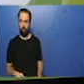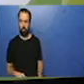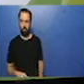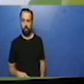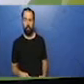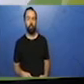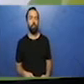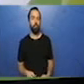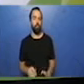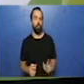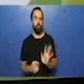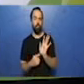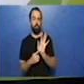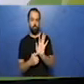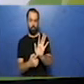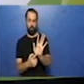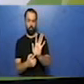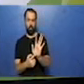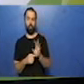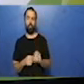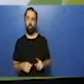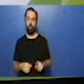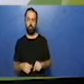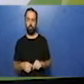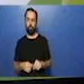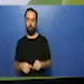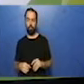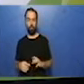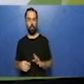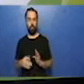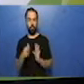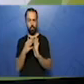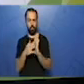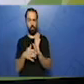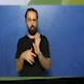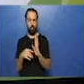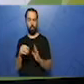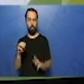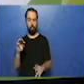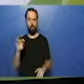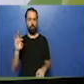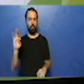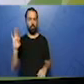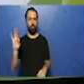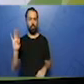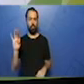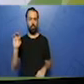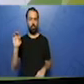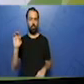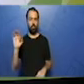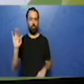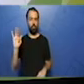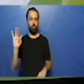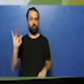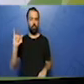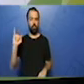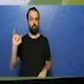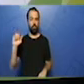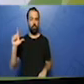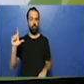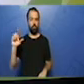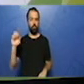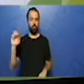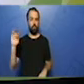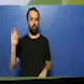um modelo, né, de filtro. No caso, nós temos aqui o do ar-condicionado, que ele está totalmente,